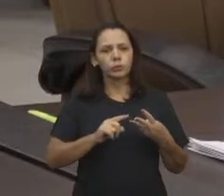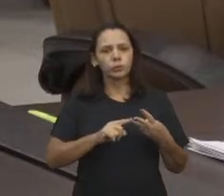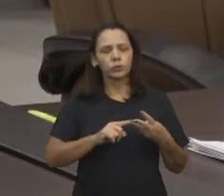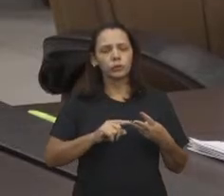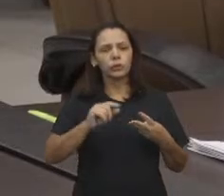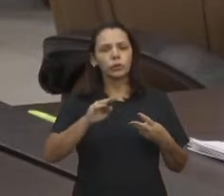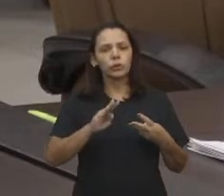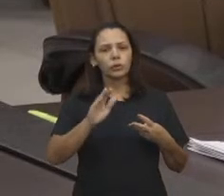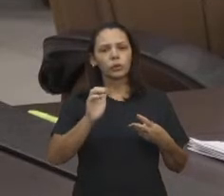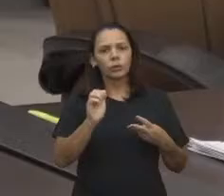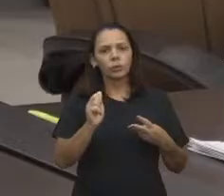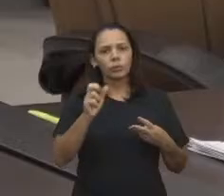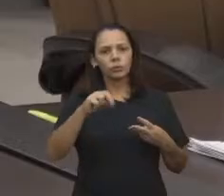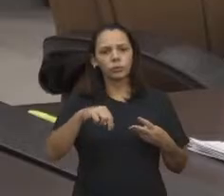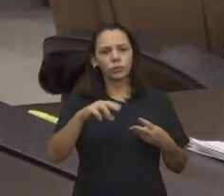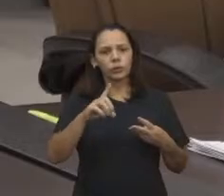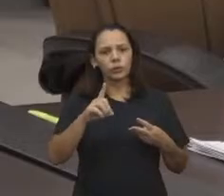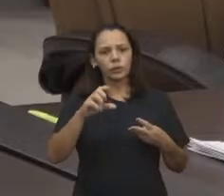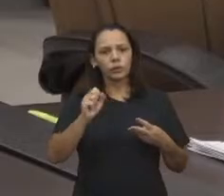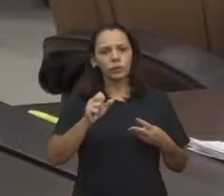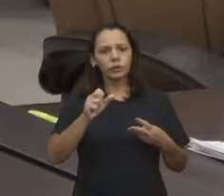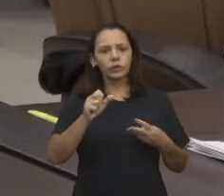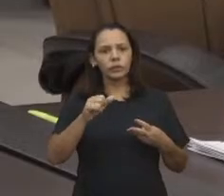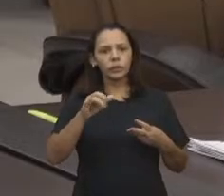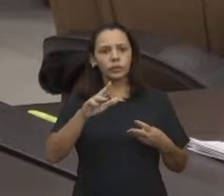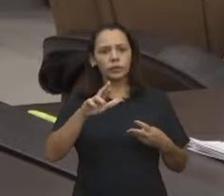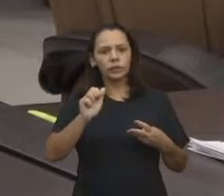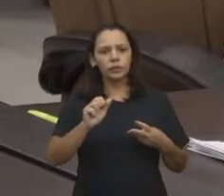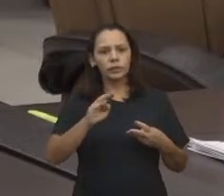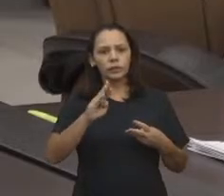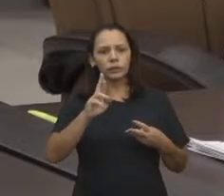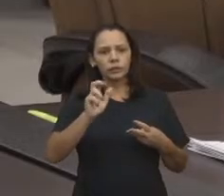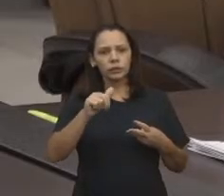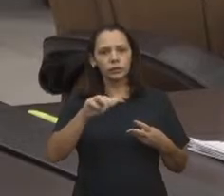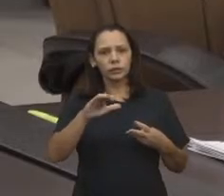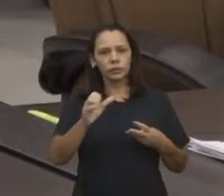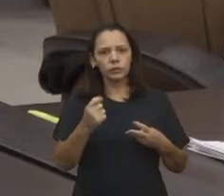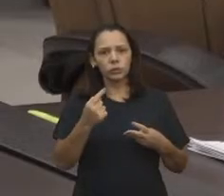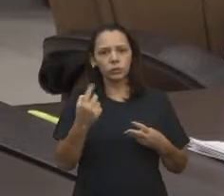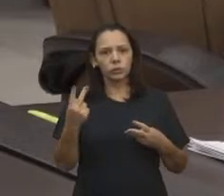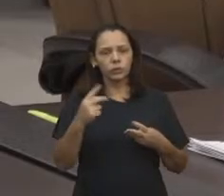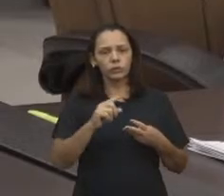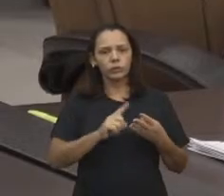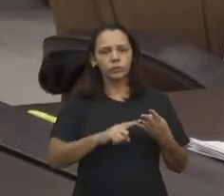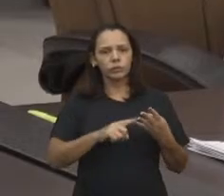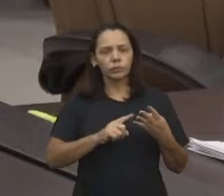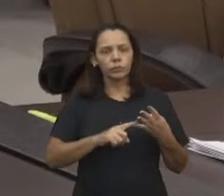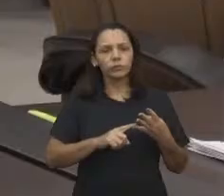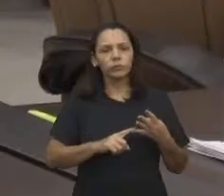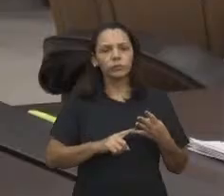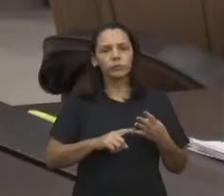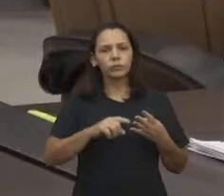Bandeira Branca 1 e 2, região Cidade de Salvador,